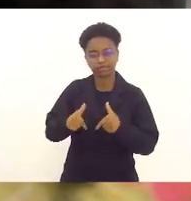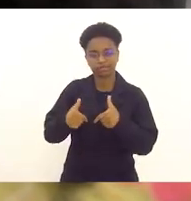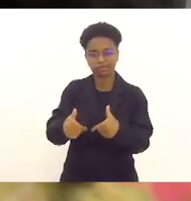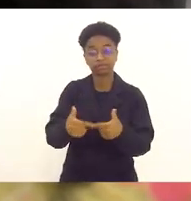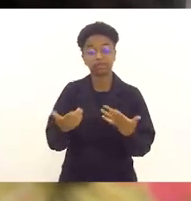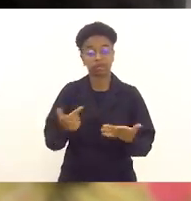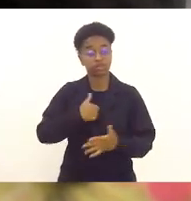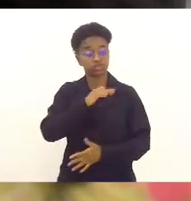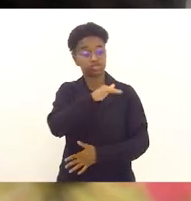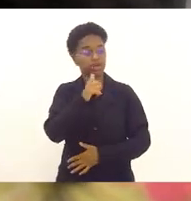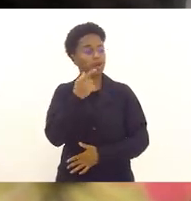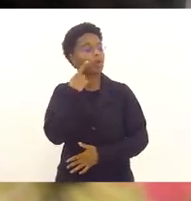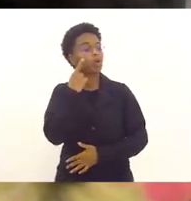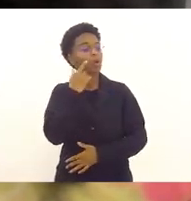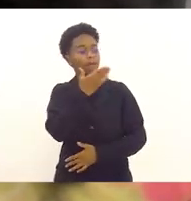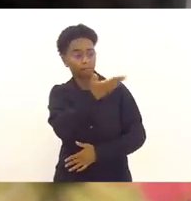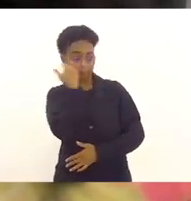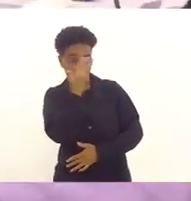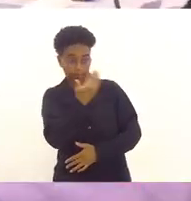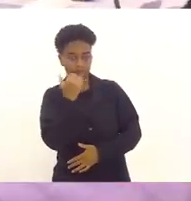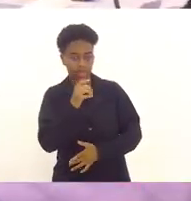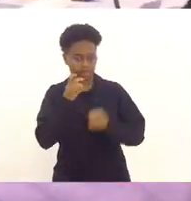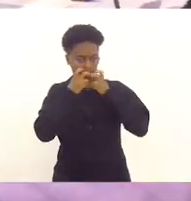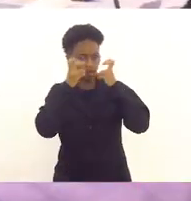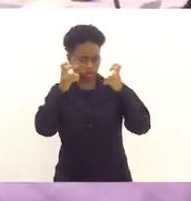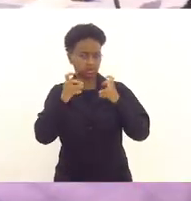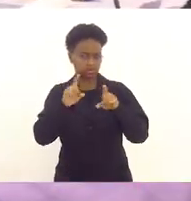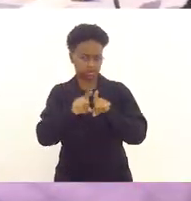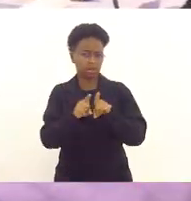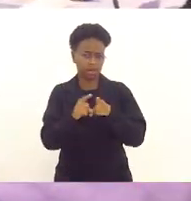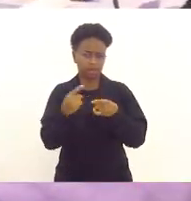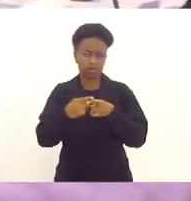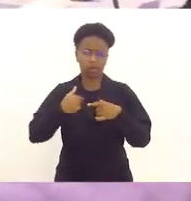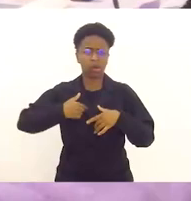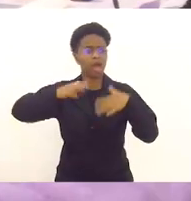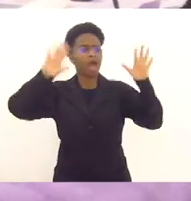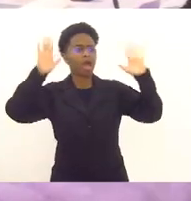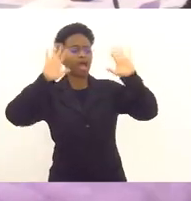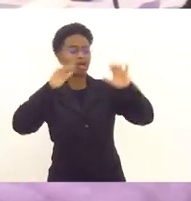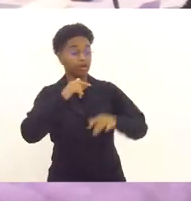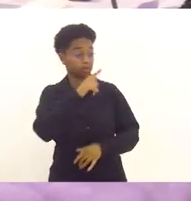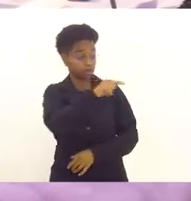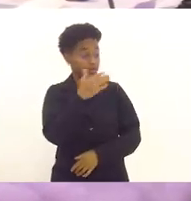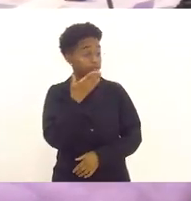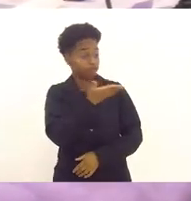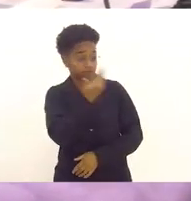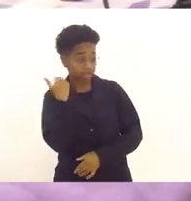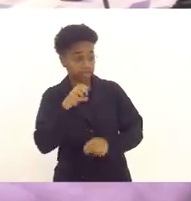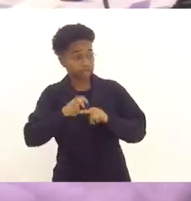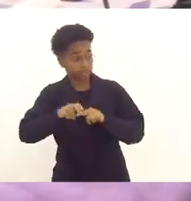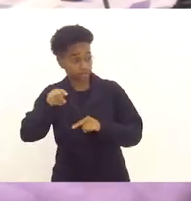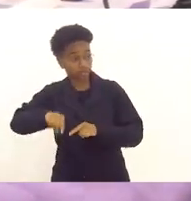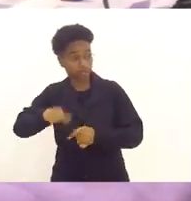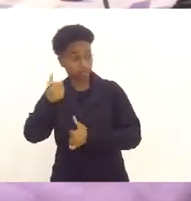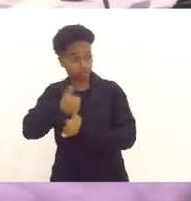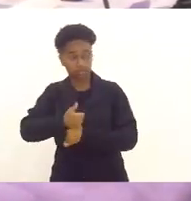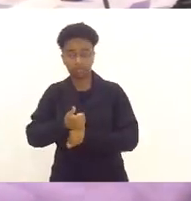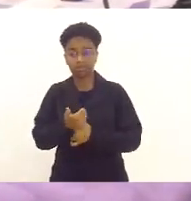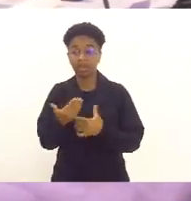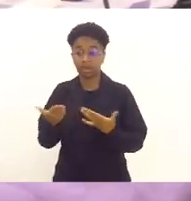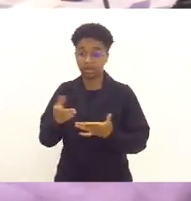chama Senhorinha senhora senta bem alto né porque eu eu sou espalhafatosa senhora Senta aqui aí fica